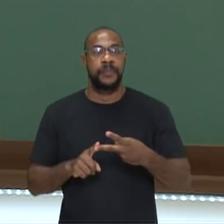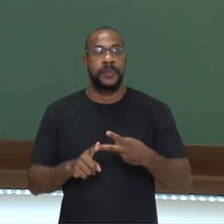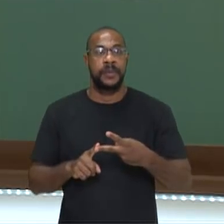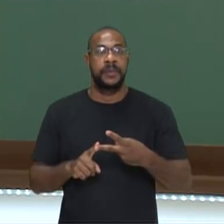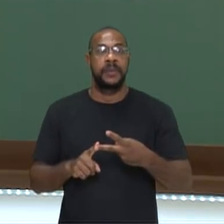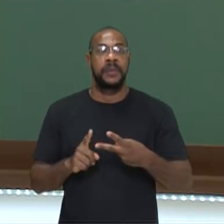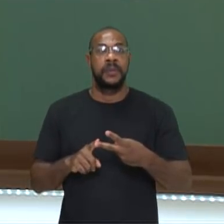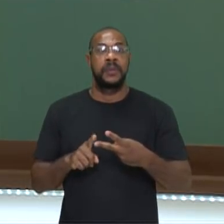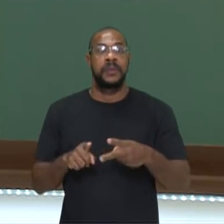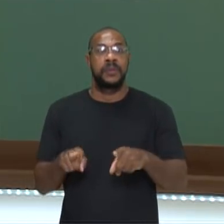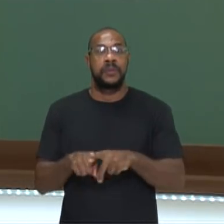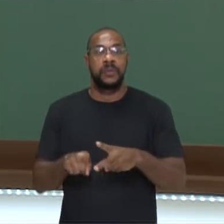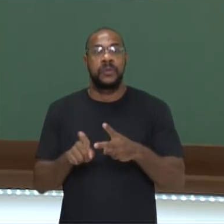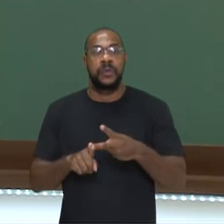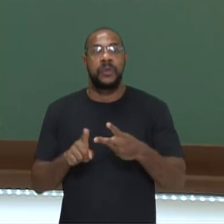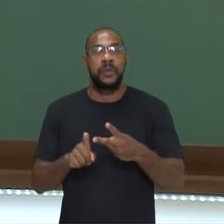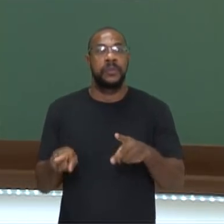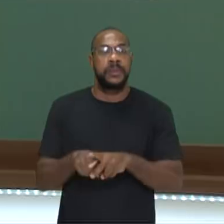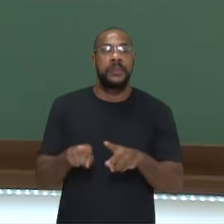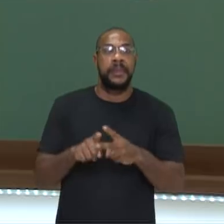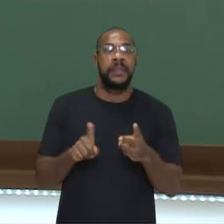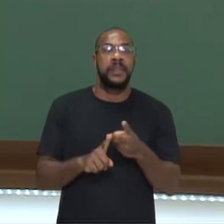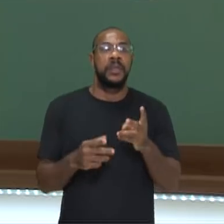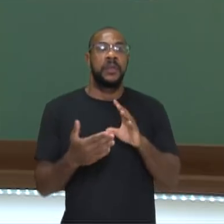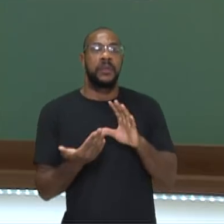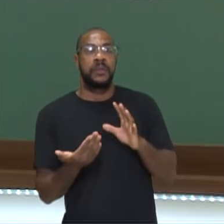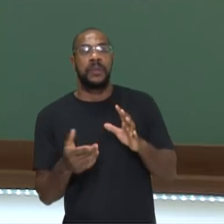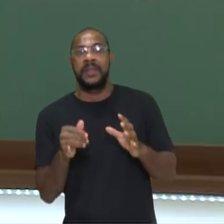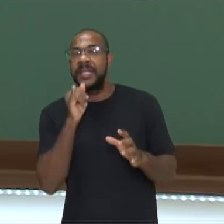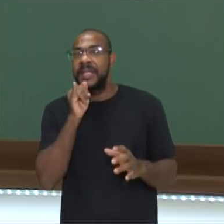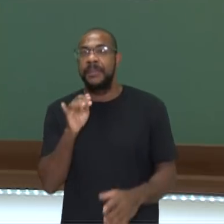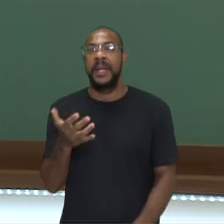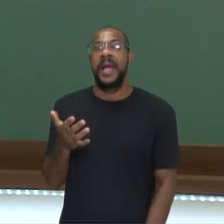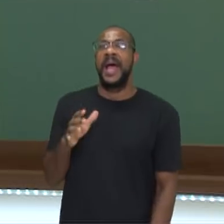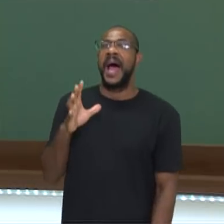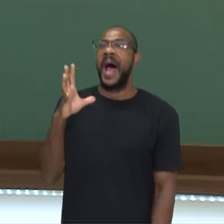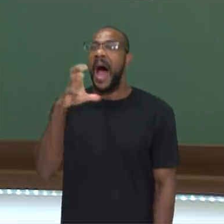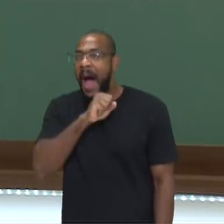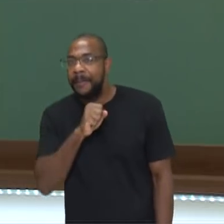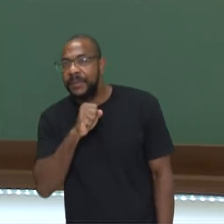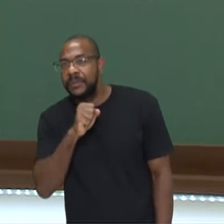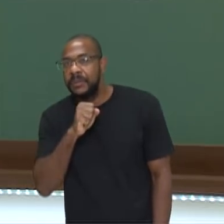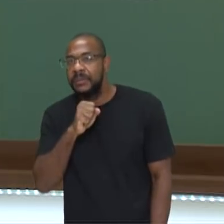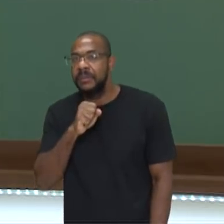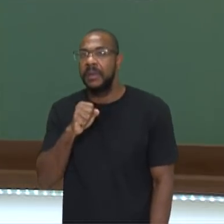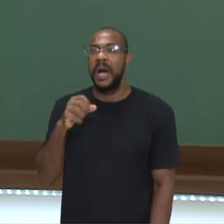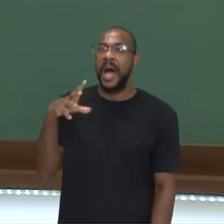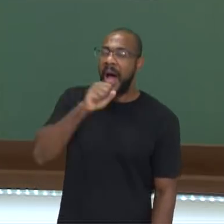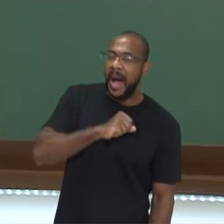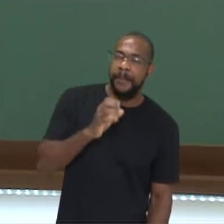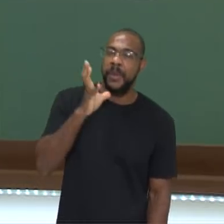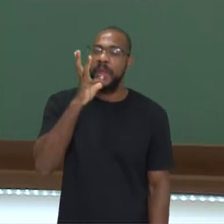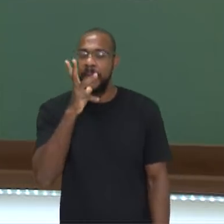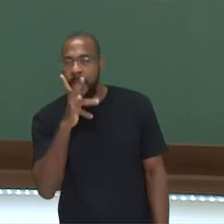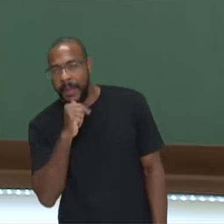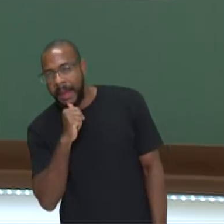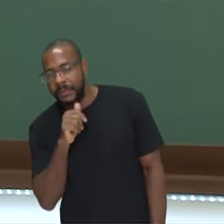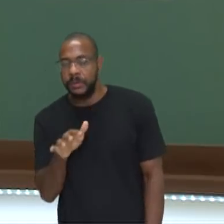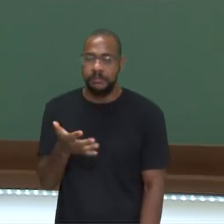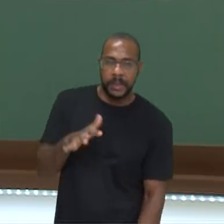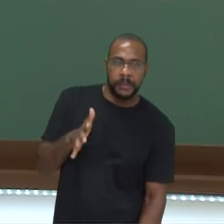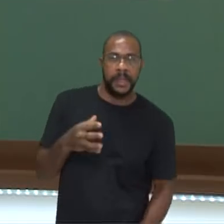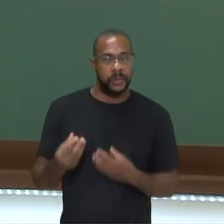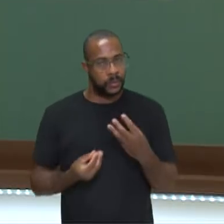pelos contrastes presentes, rápido, médio e lento, e também por este contratempo.